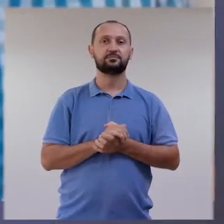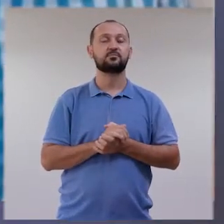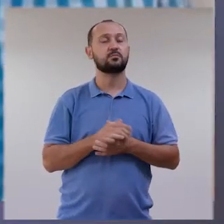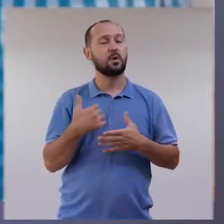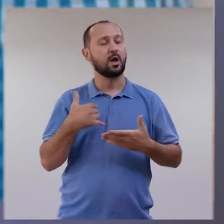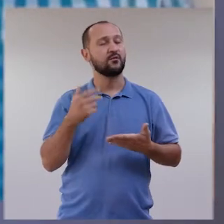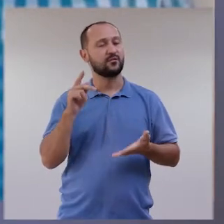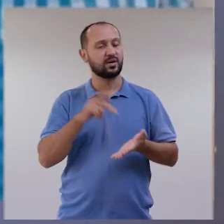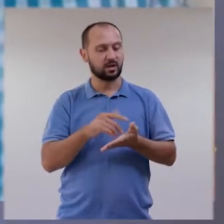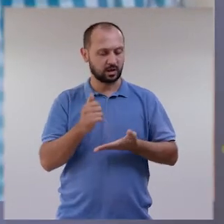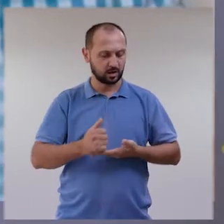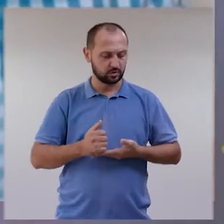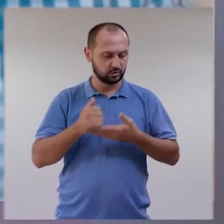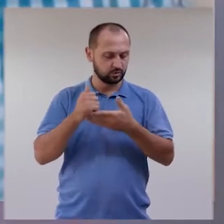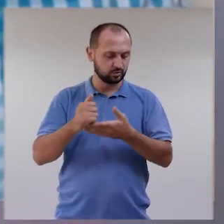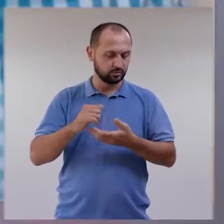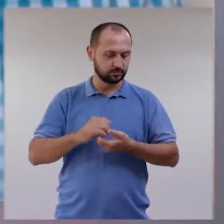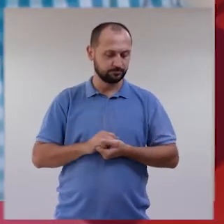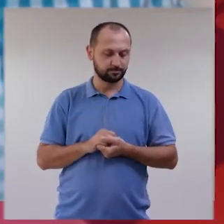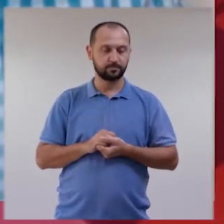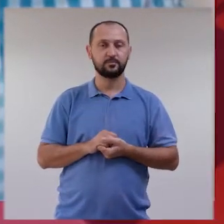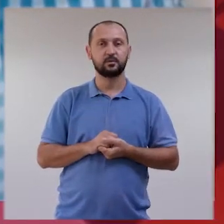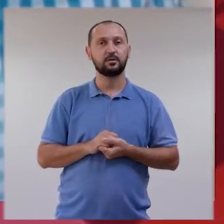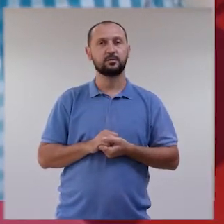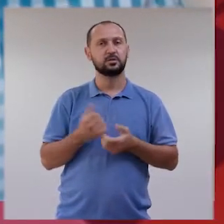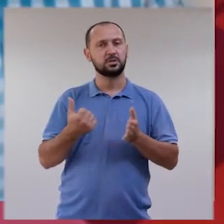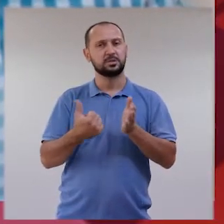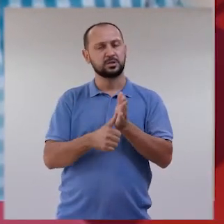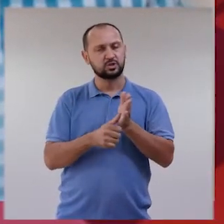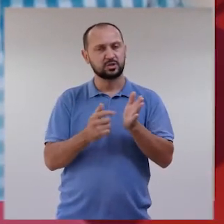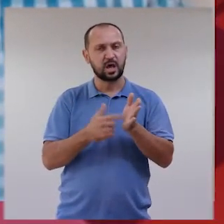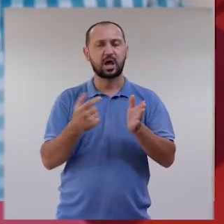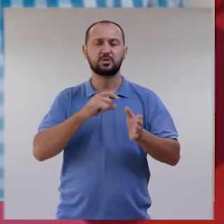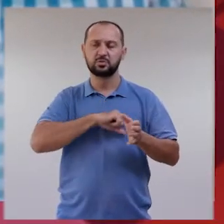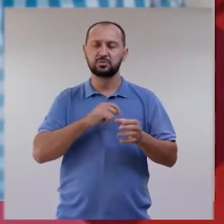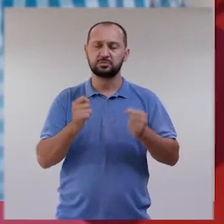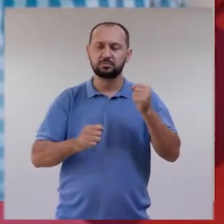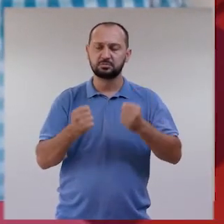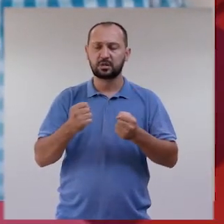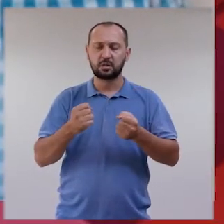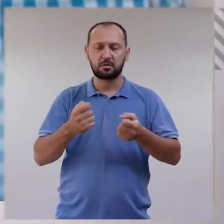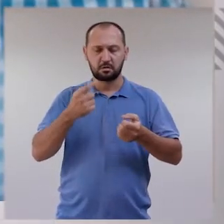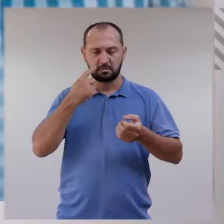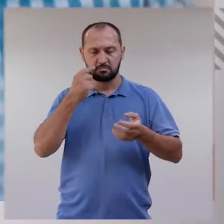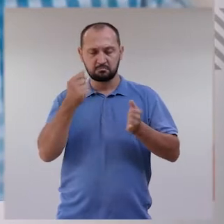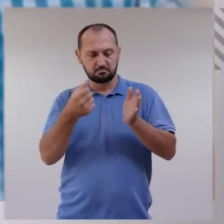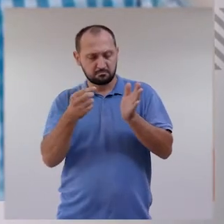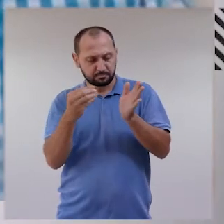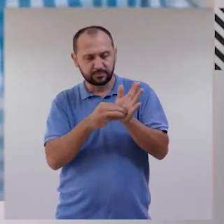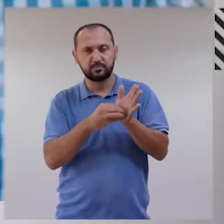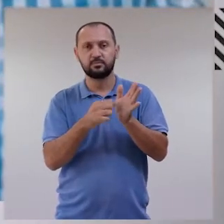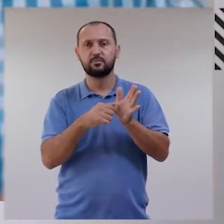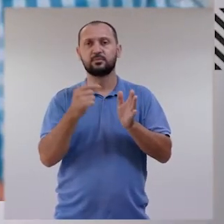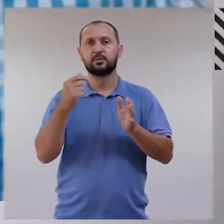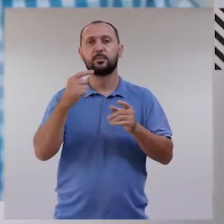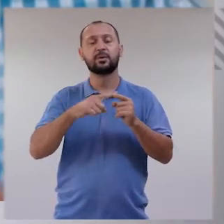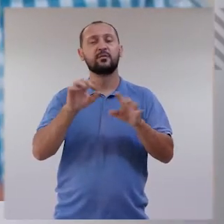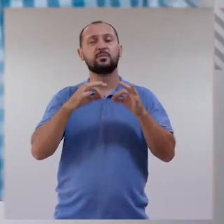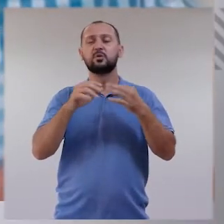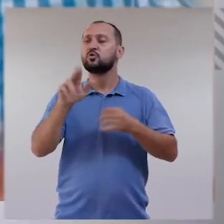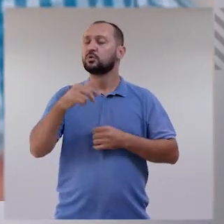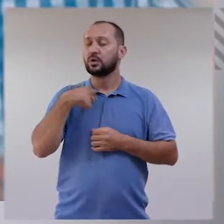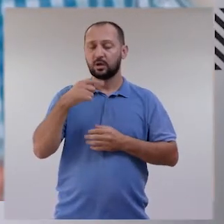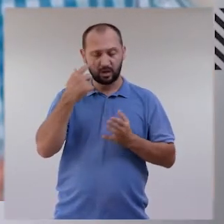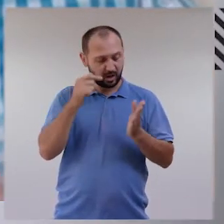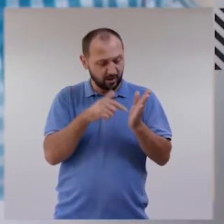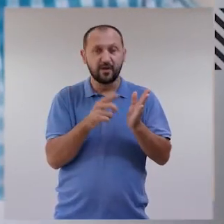realmente, ajuda você a colocar na identidade e na carteira de motorista que você é um doador. Caso a família nunca tenha conversado